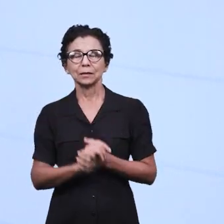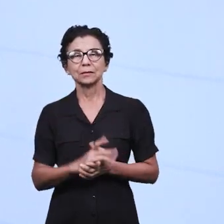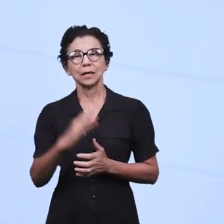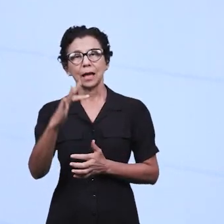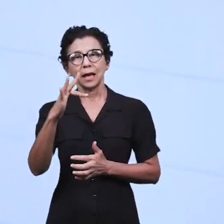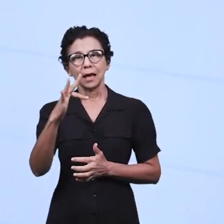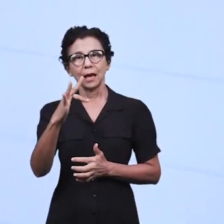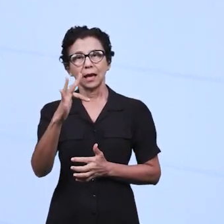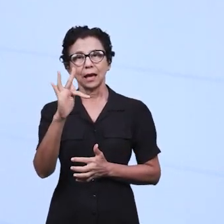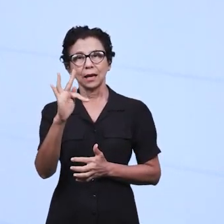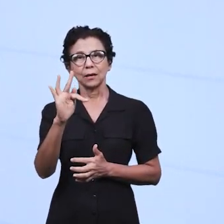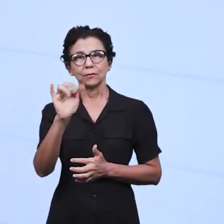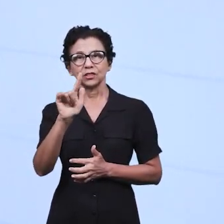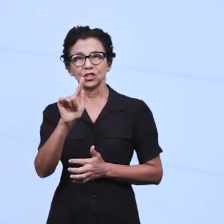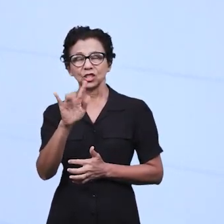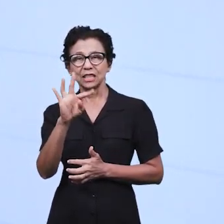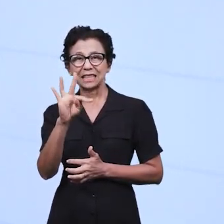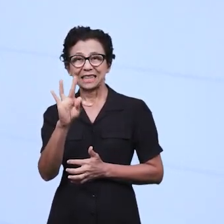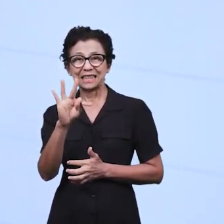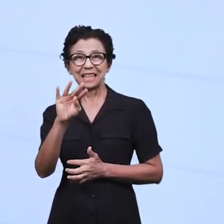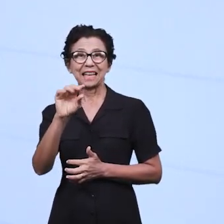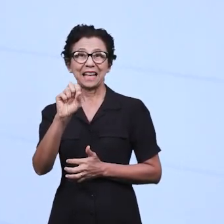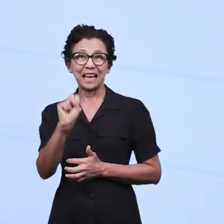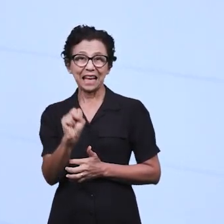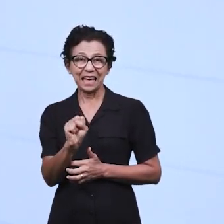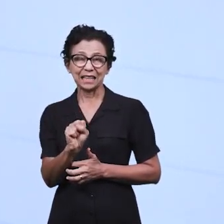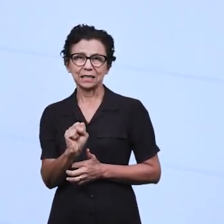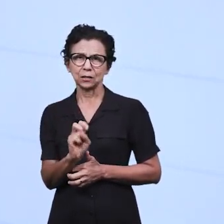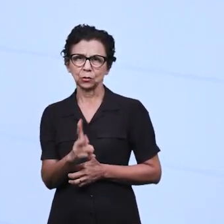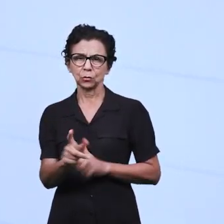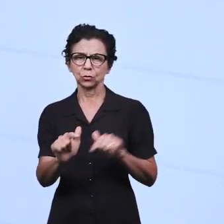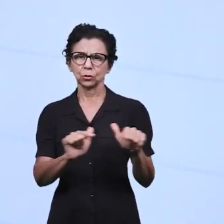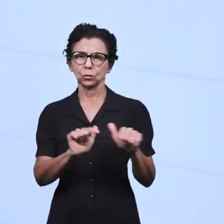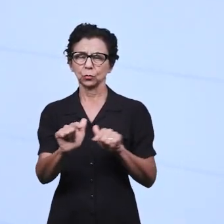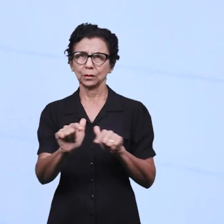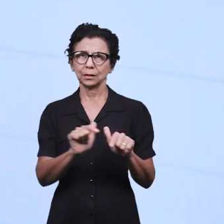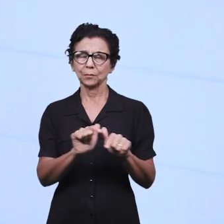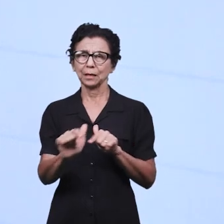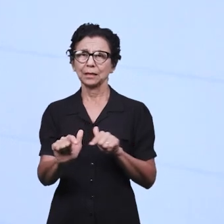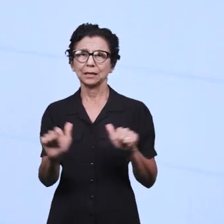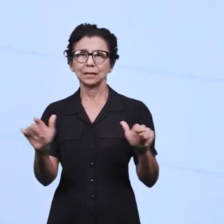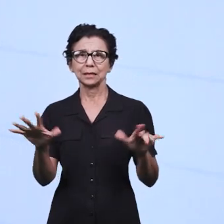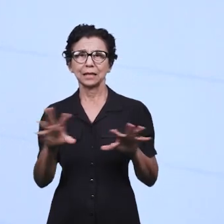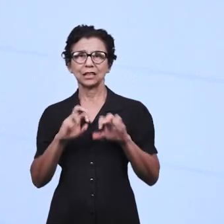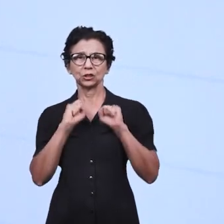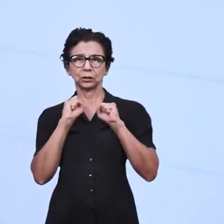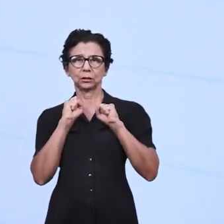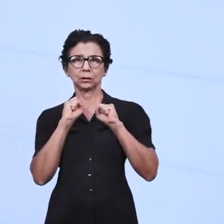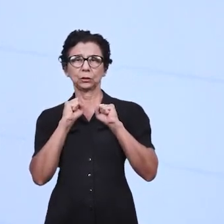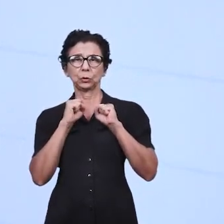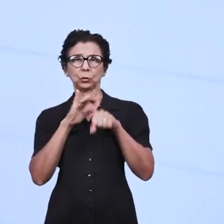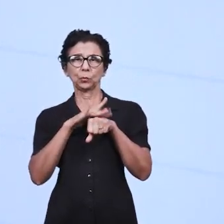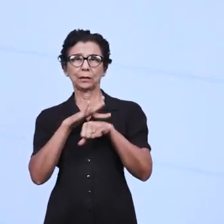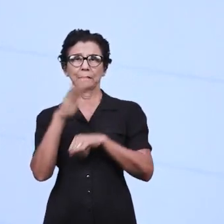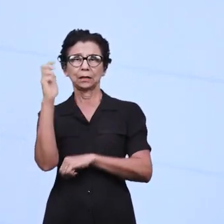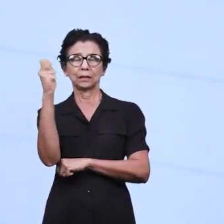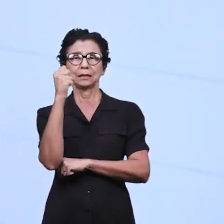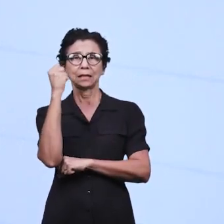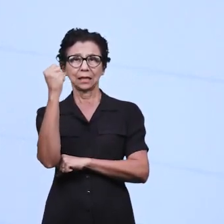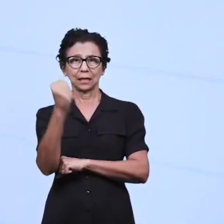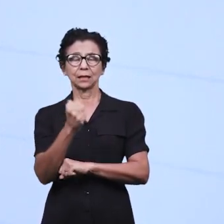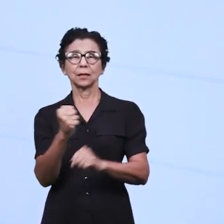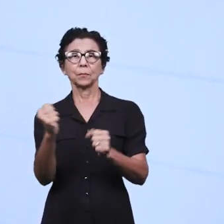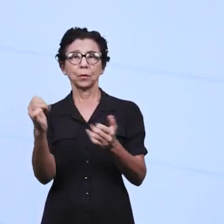estão trabalhando e estão acometidos foram acometidos, né, de uma doença grave, então ela também tem direito ao saque